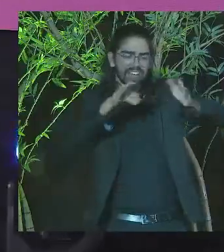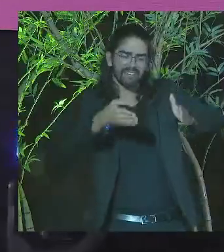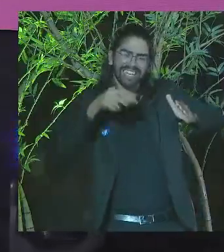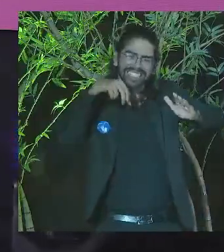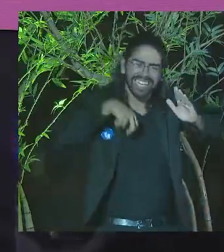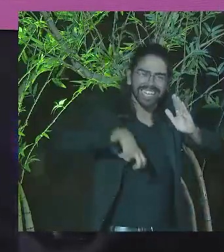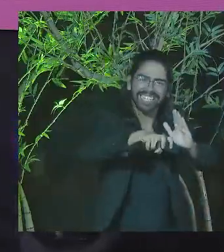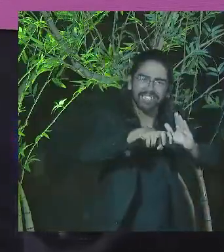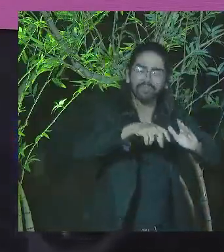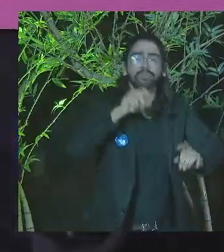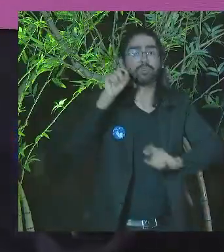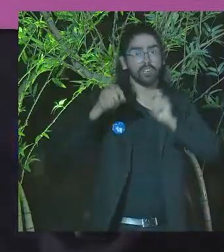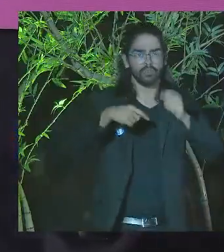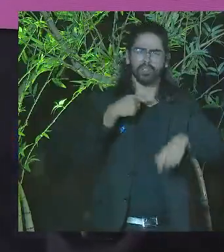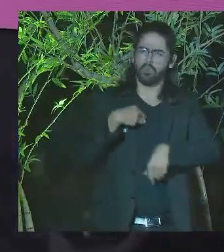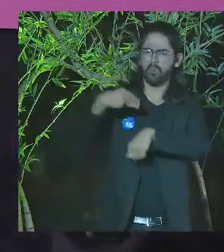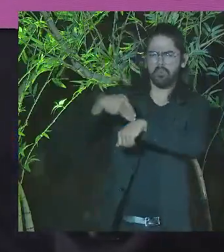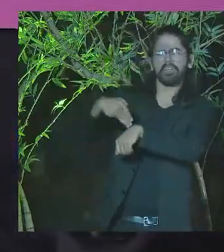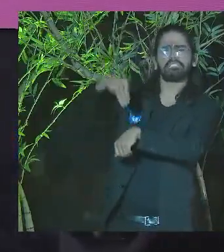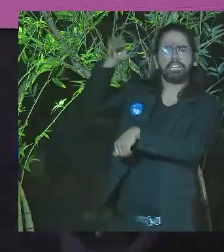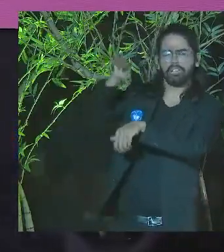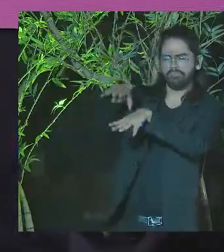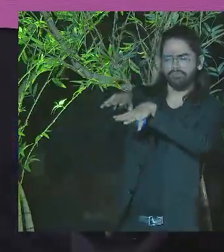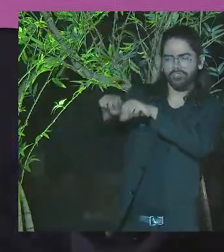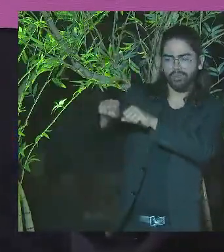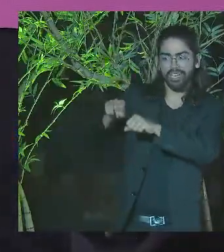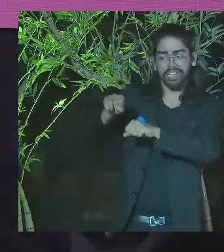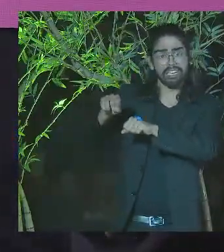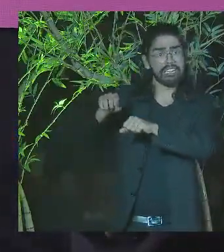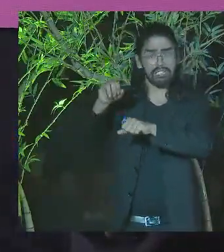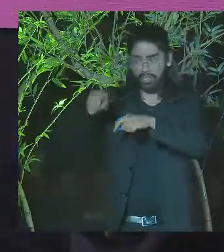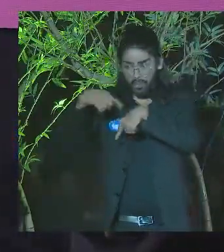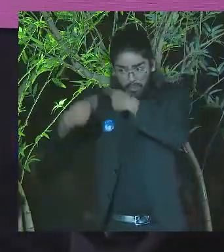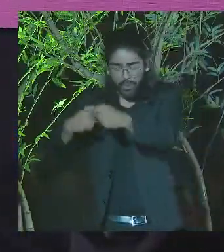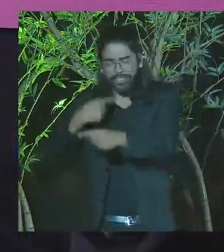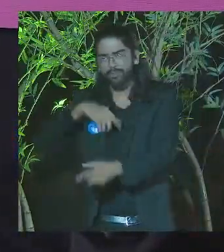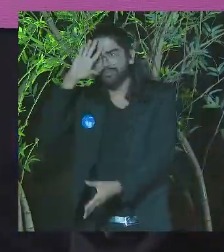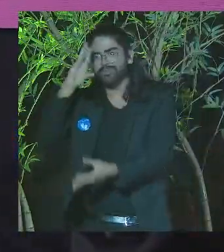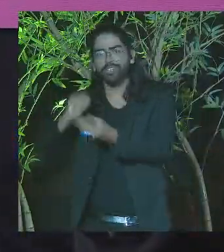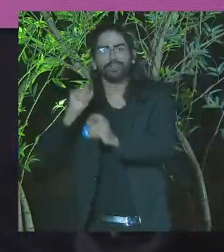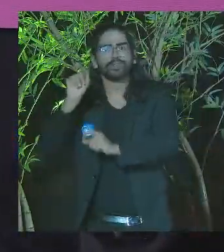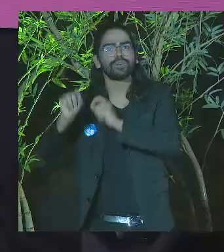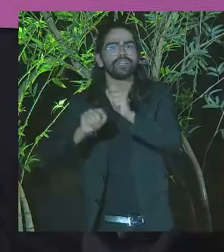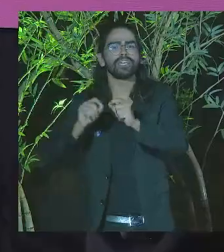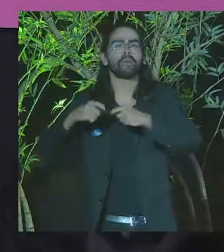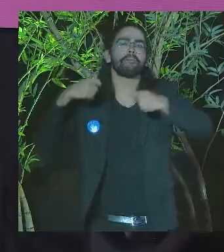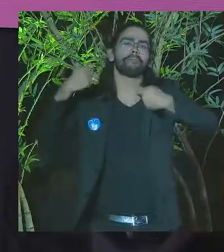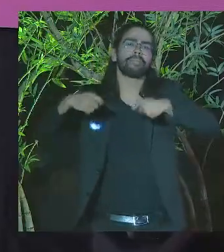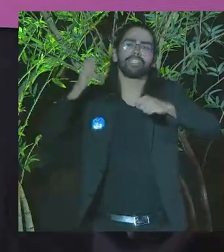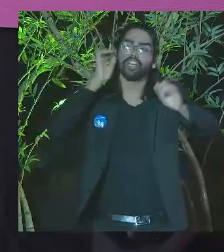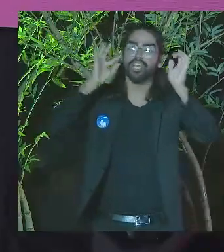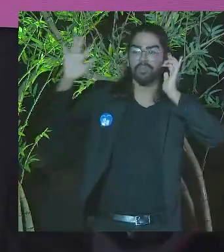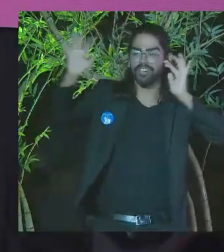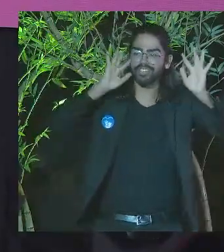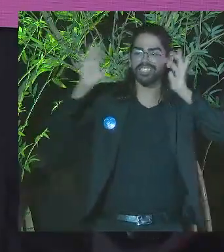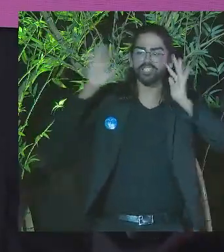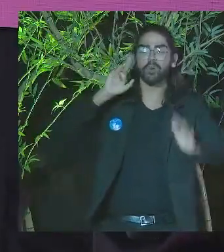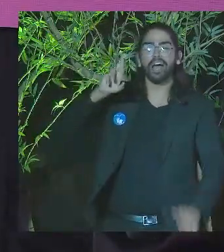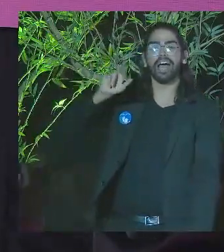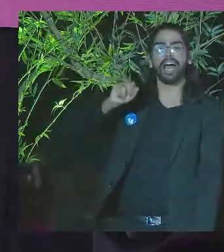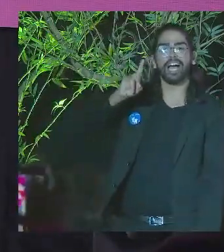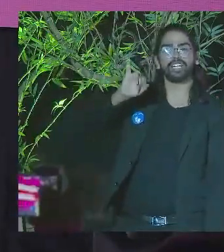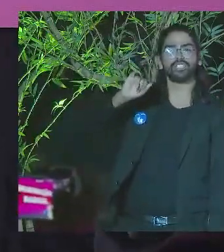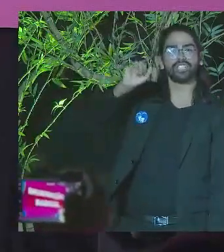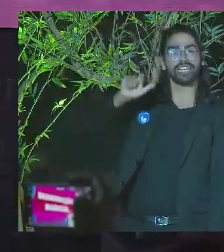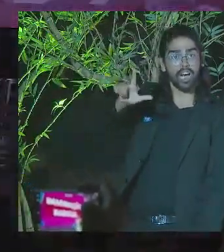aprendi depois do mestrado, que talvez a pequena Grazi soubesse, é o conceito de imaginação radical, e eu quero